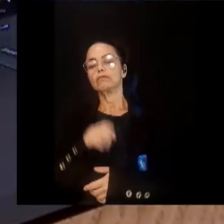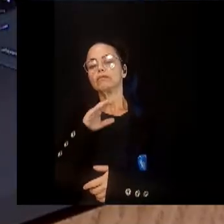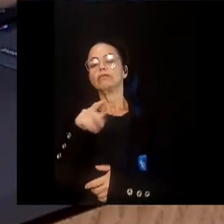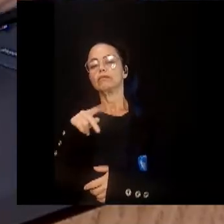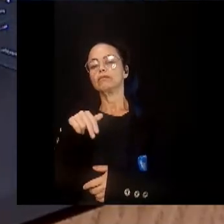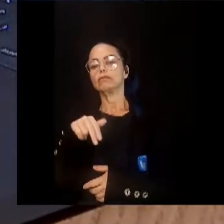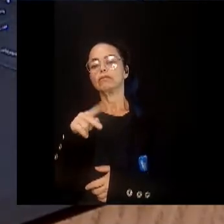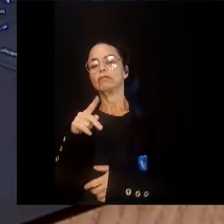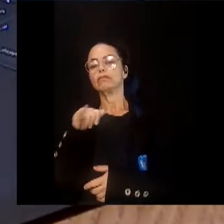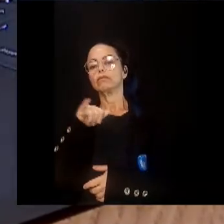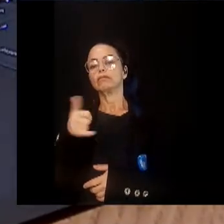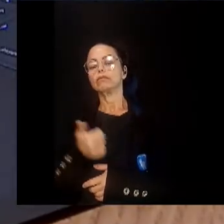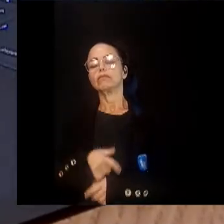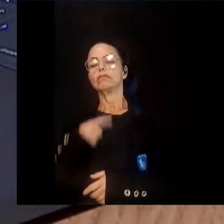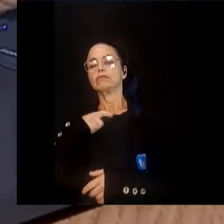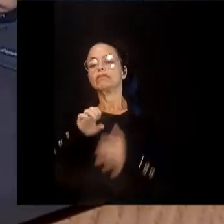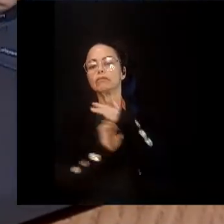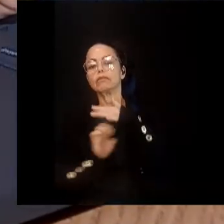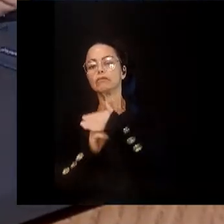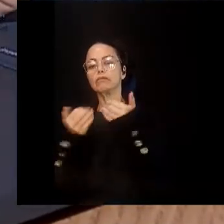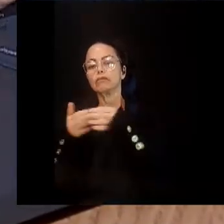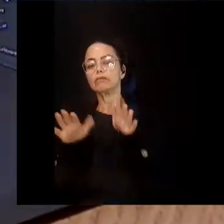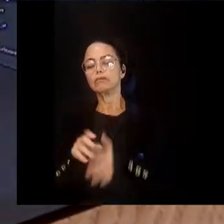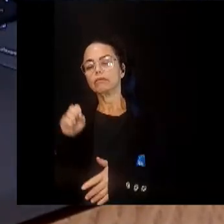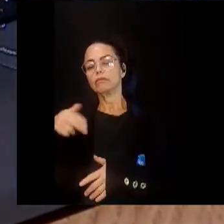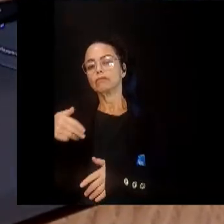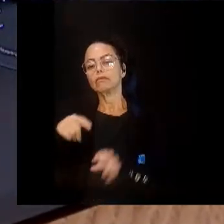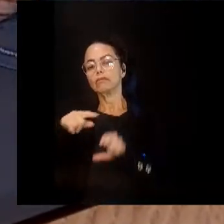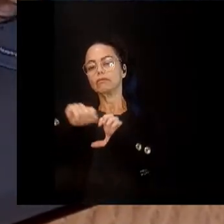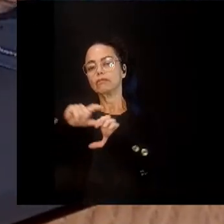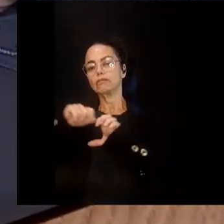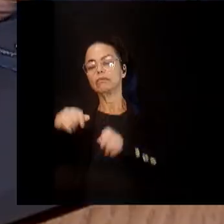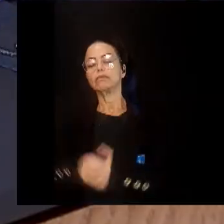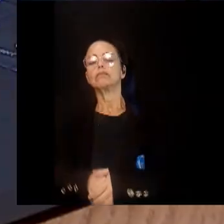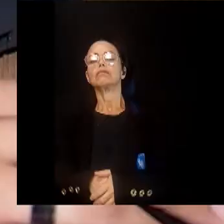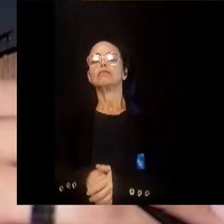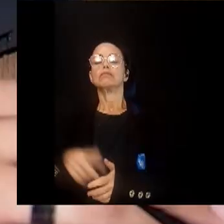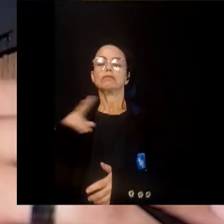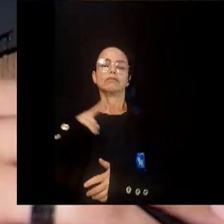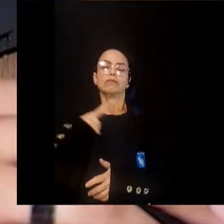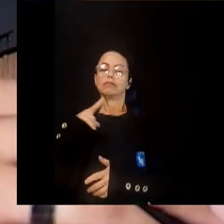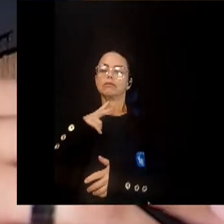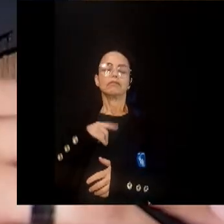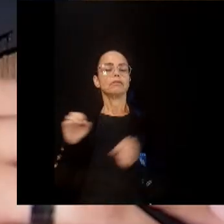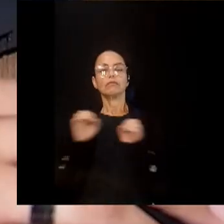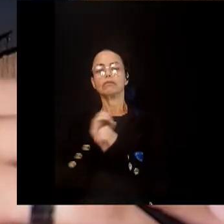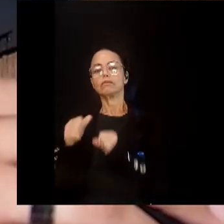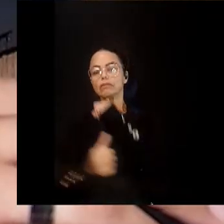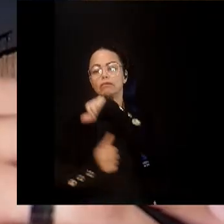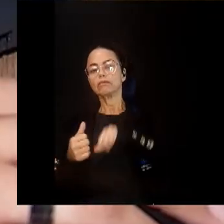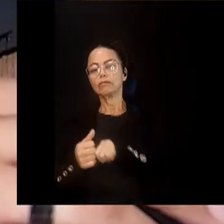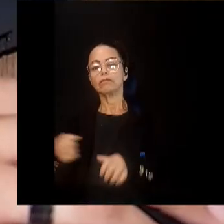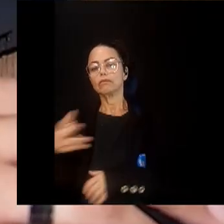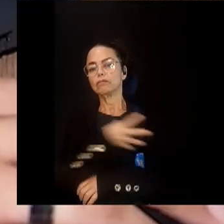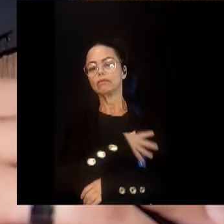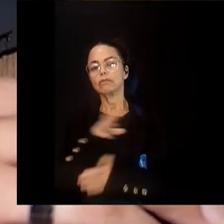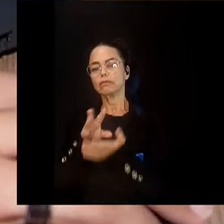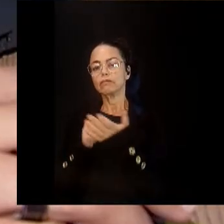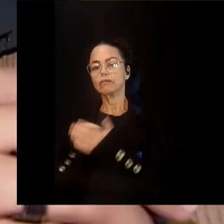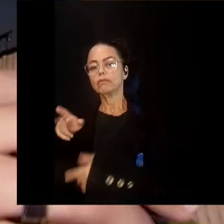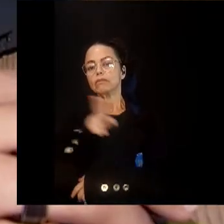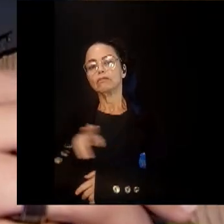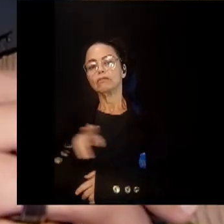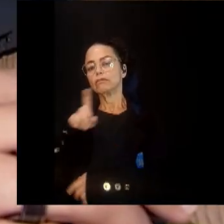tem empresa aberta ou é microempreendedor individual, nada muda. O novo modelo será usado apenas para